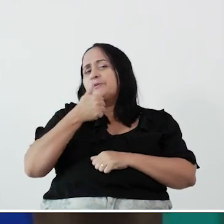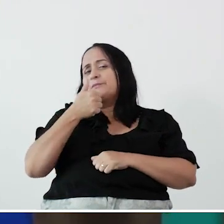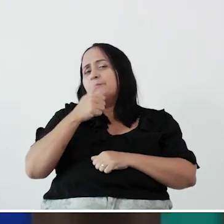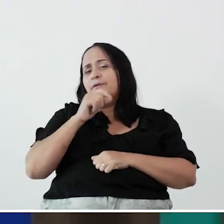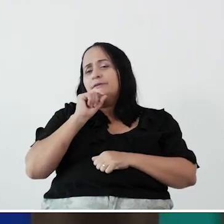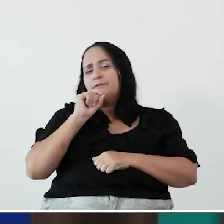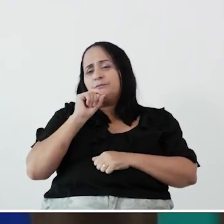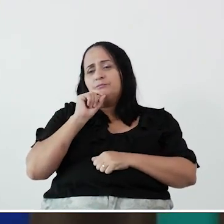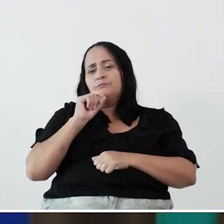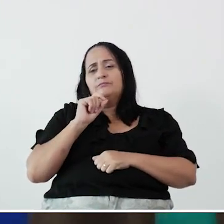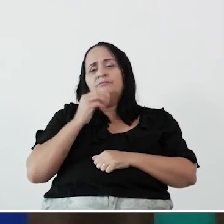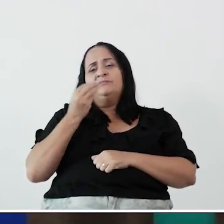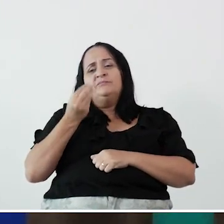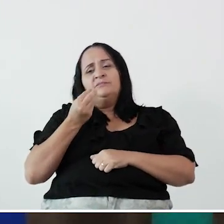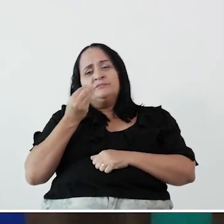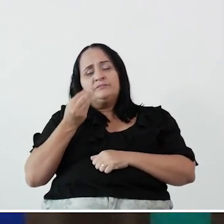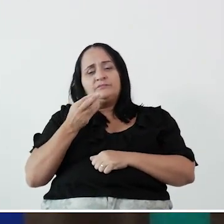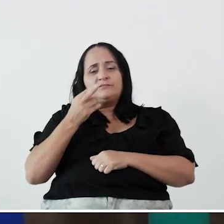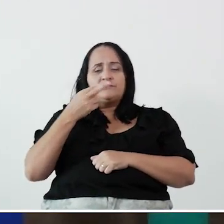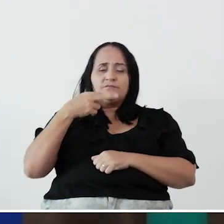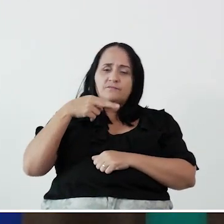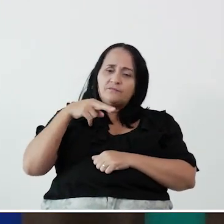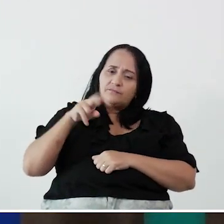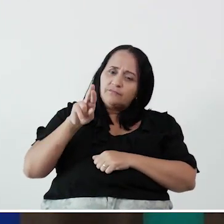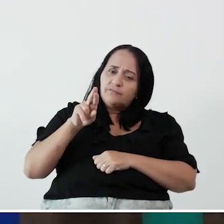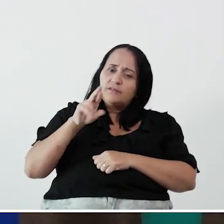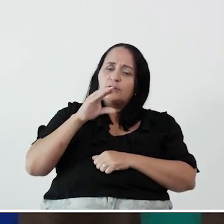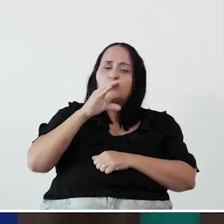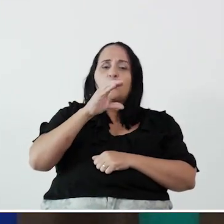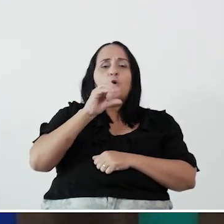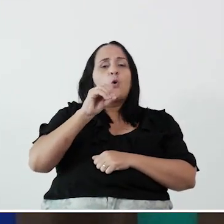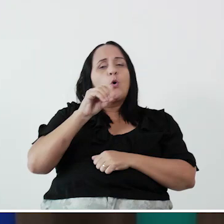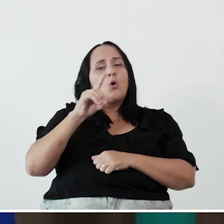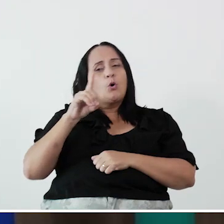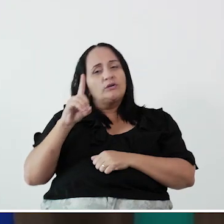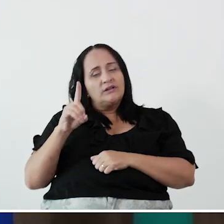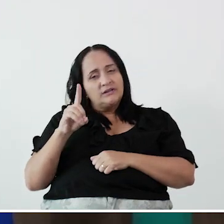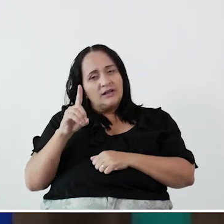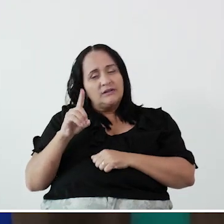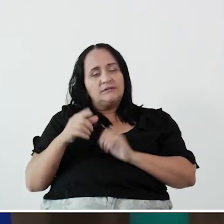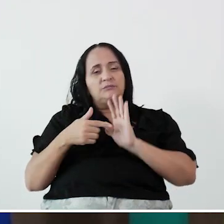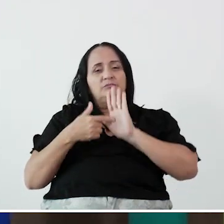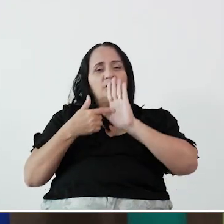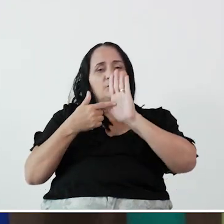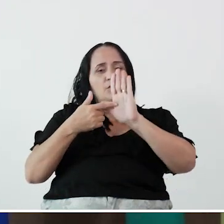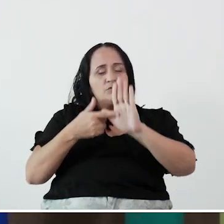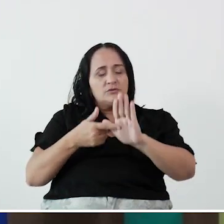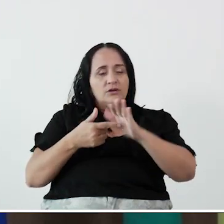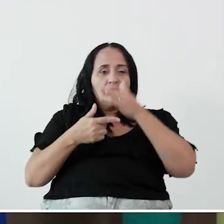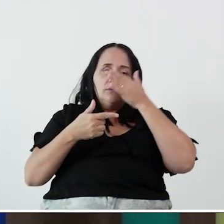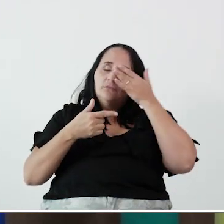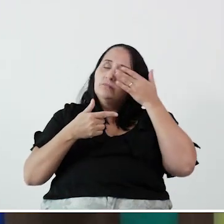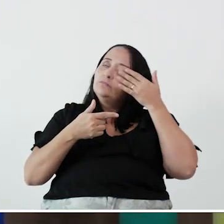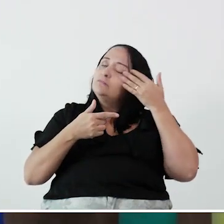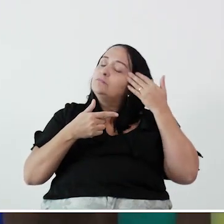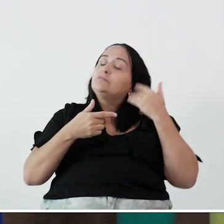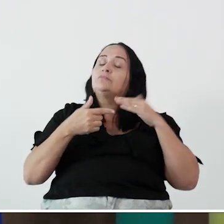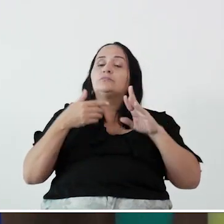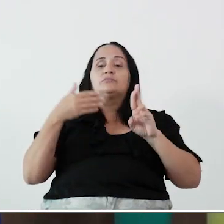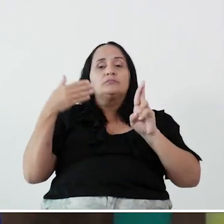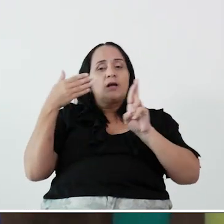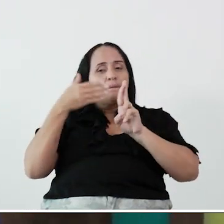revisão com coordenadas cartesianas. Aprendemos a representar um número no